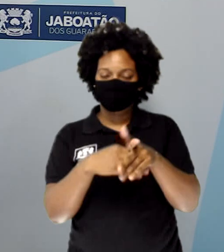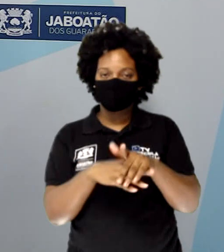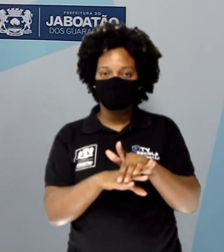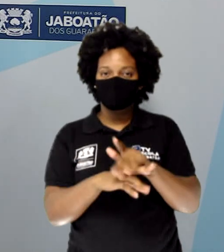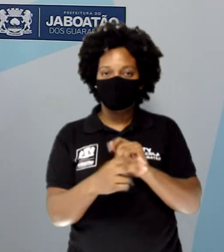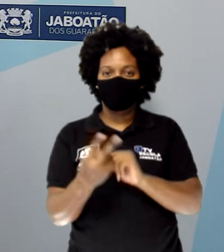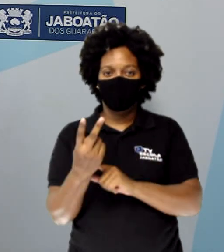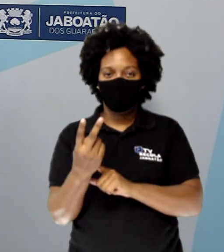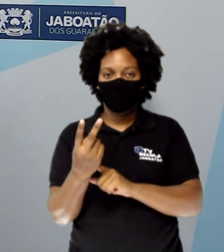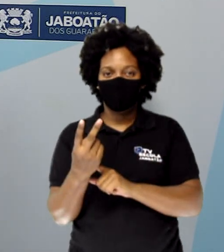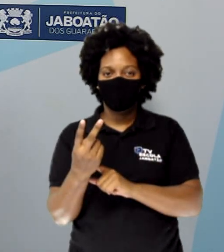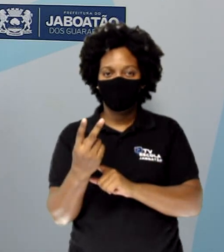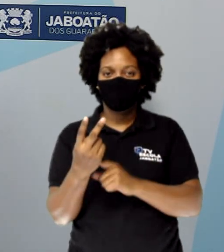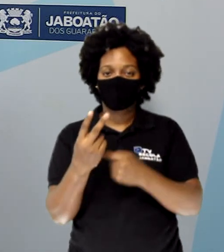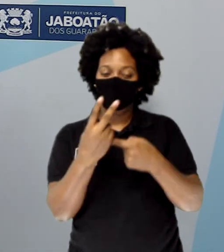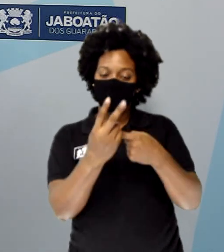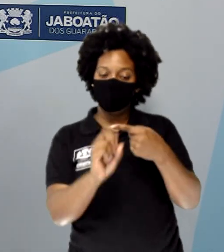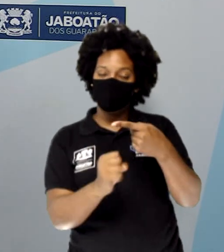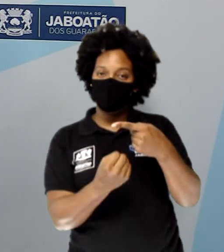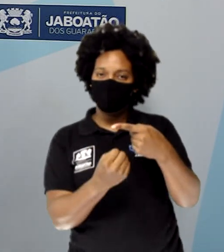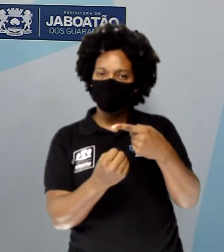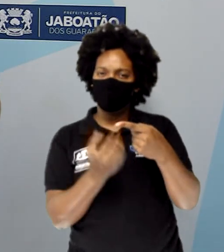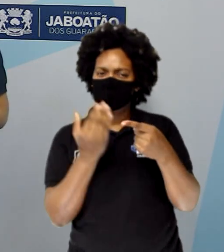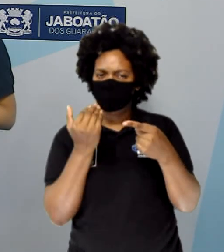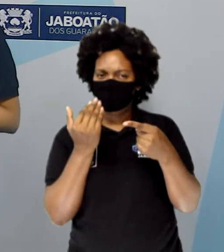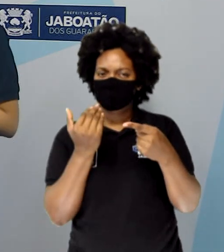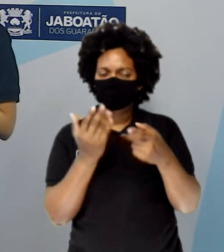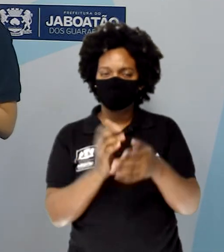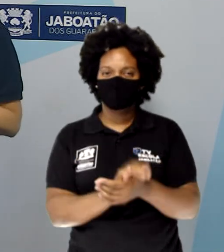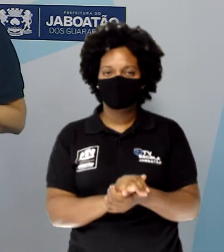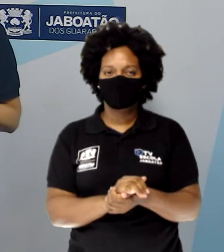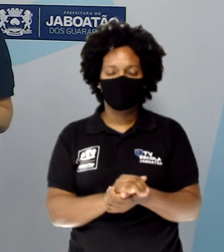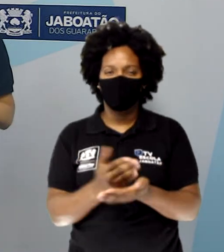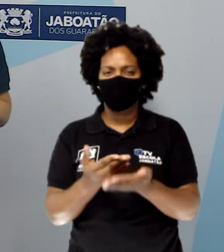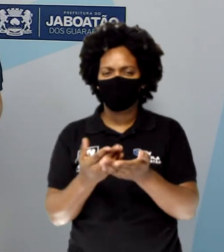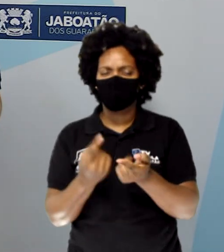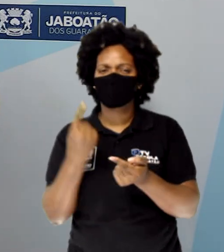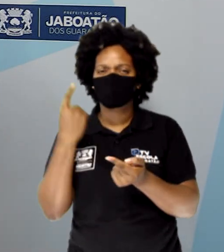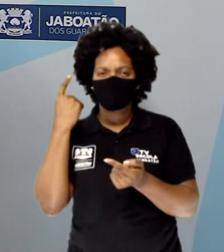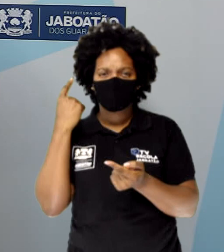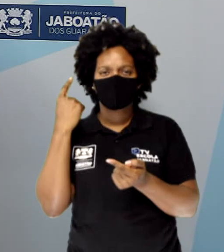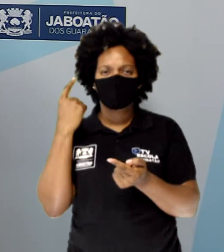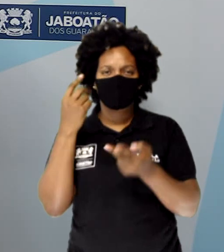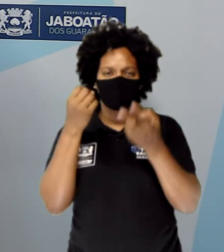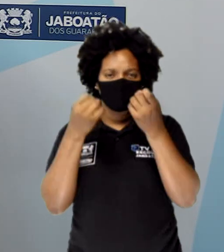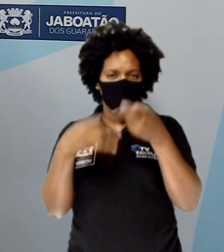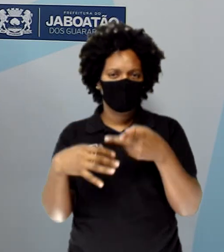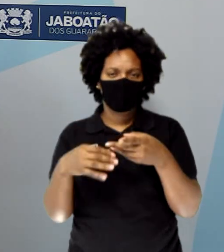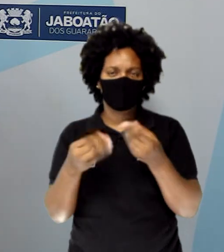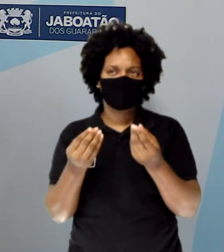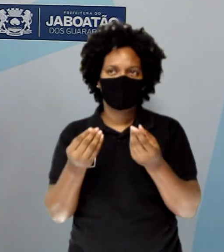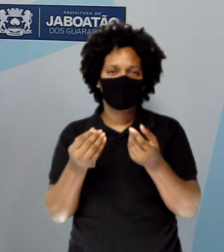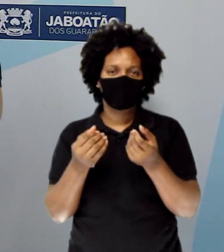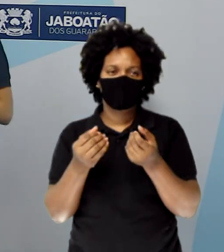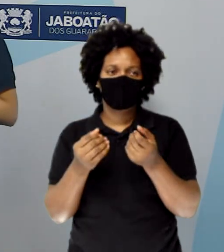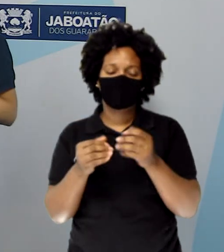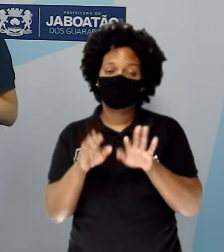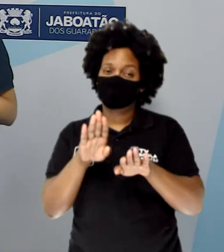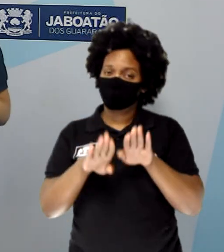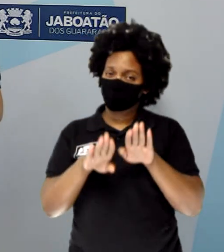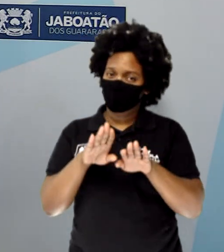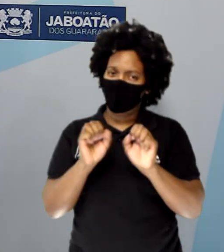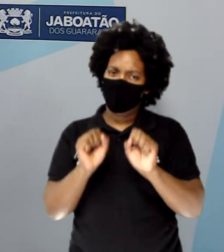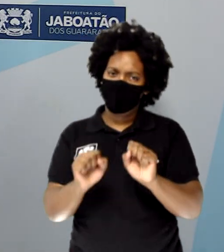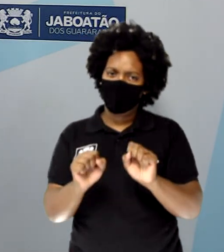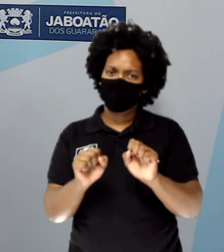2/8 de pizza. Você lembra que na aula passada a gente falou sobre a possibilidade de dividir o numerador e o